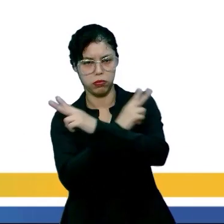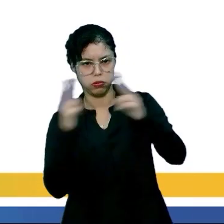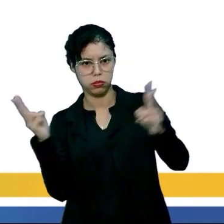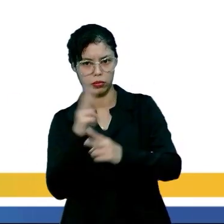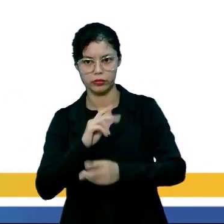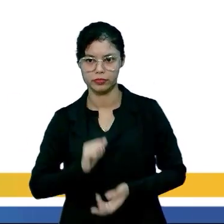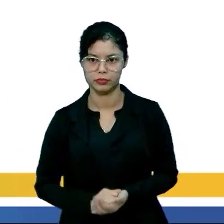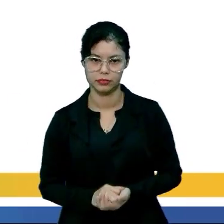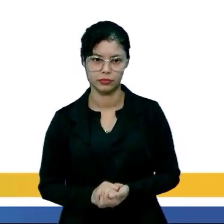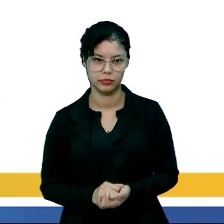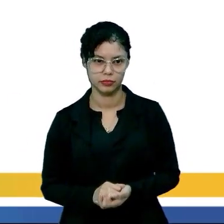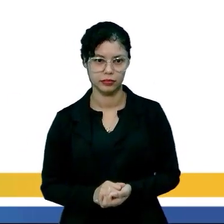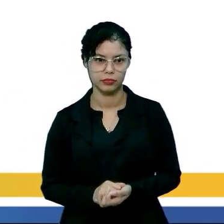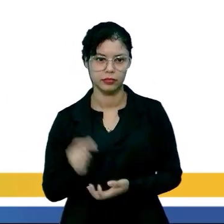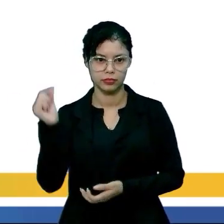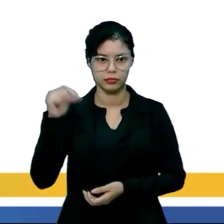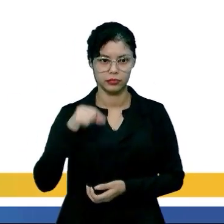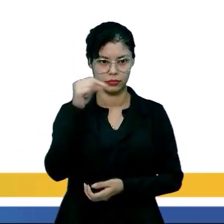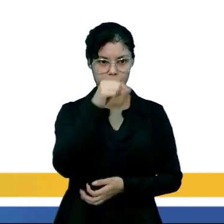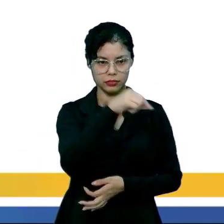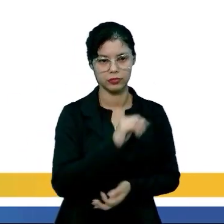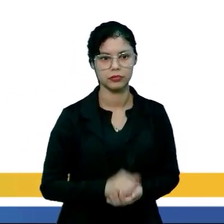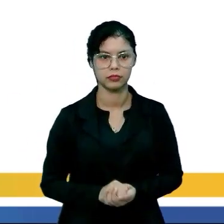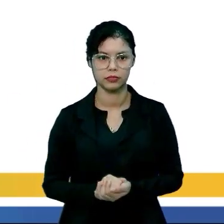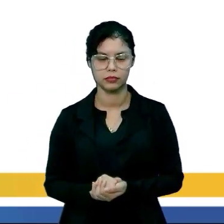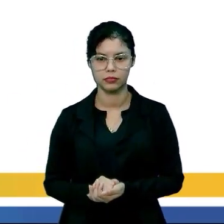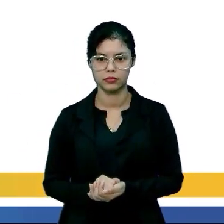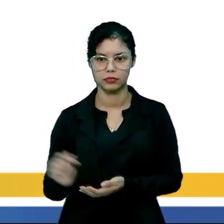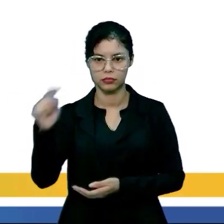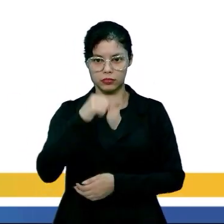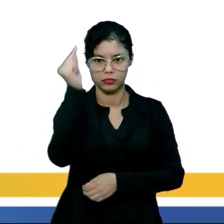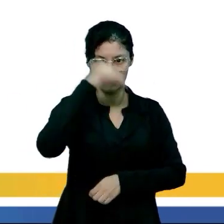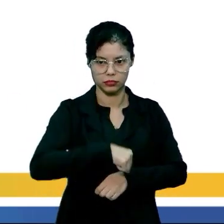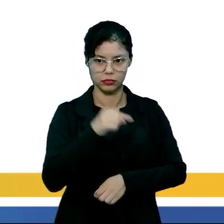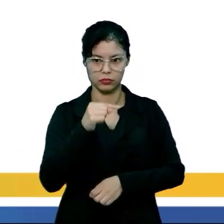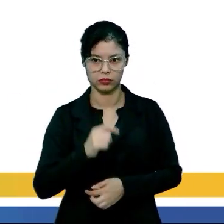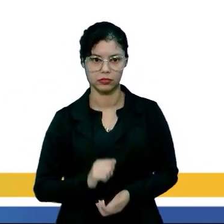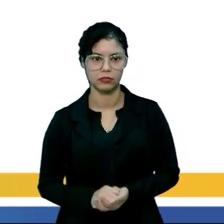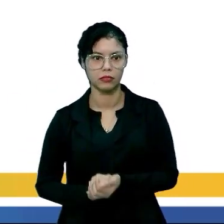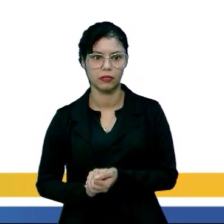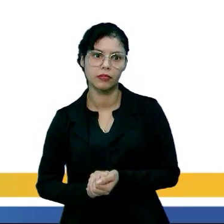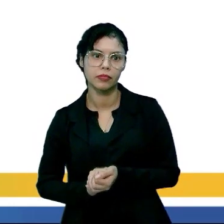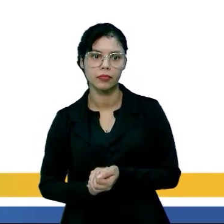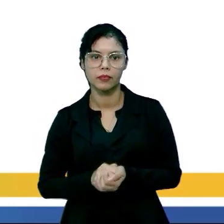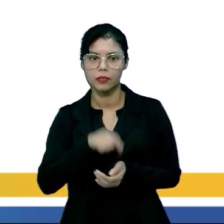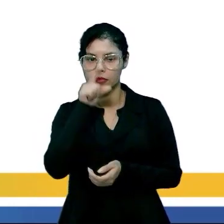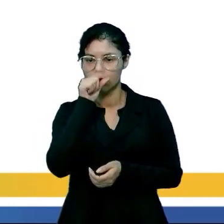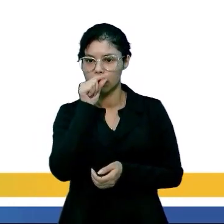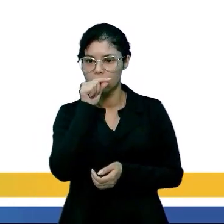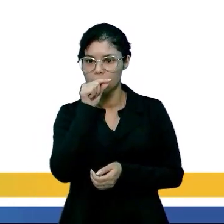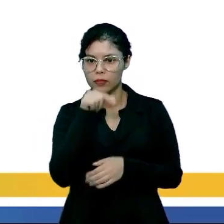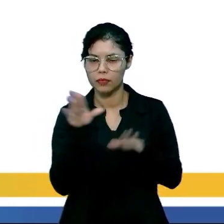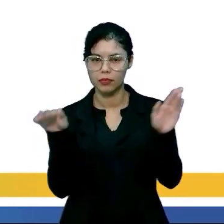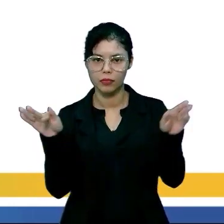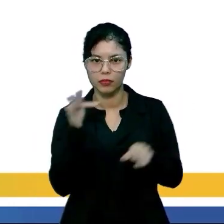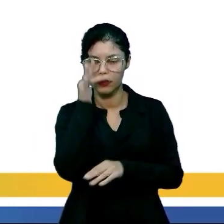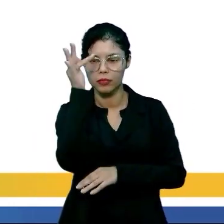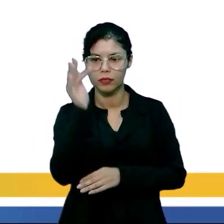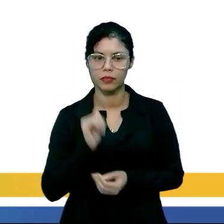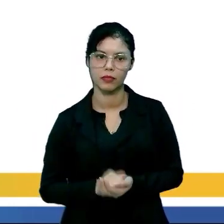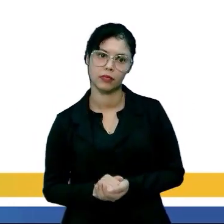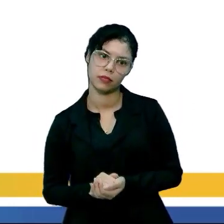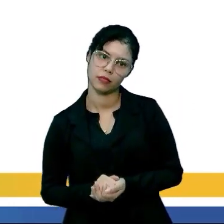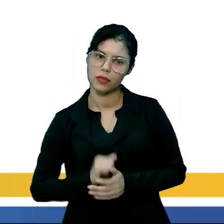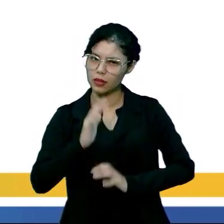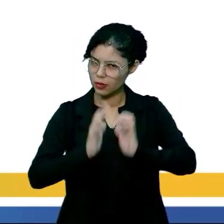vento? Alternativa C, são as abelhas? Alternativa D, são as vespas? Alternativa E, são os beija-flores. Essa aqui chega a ser